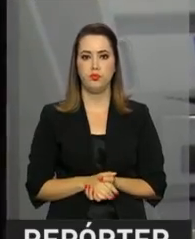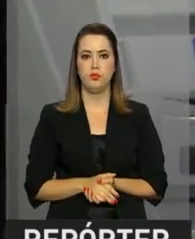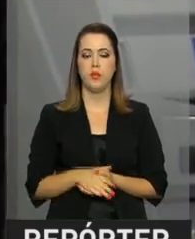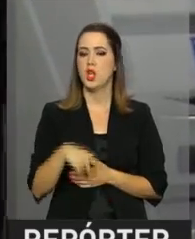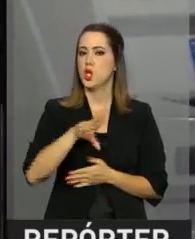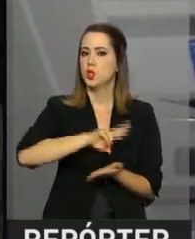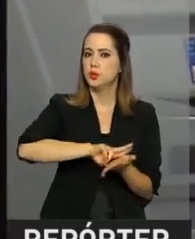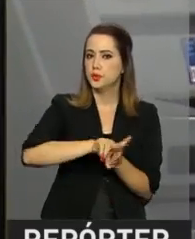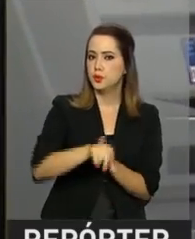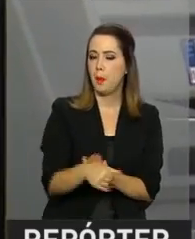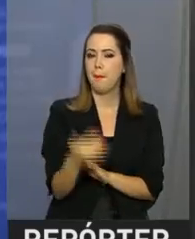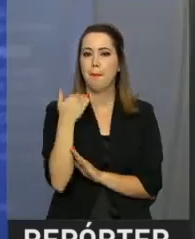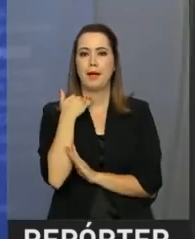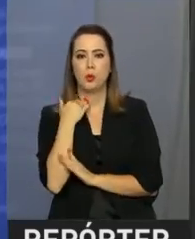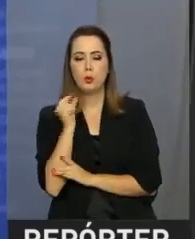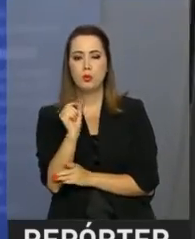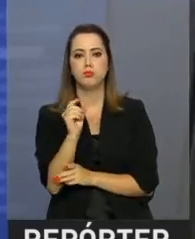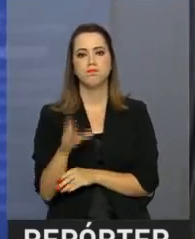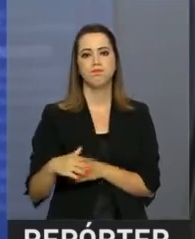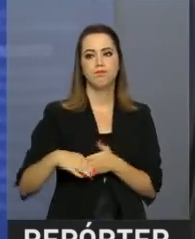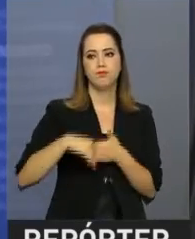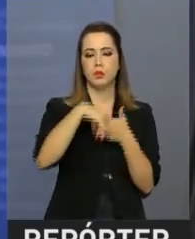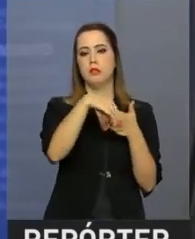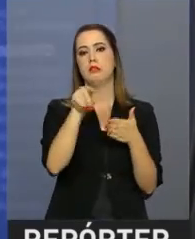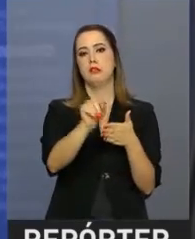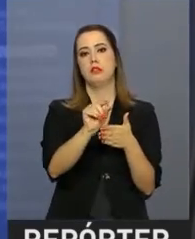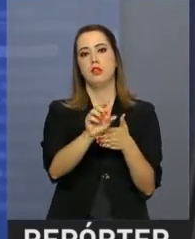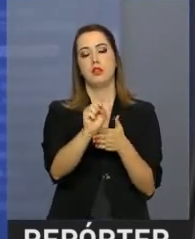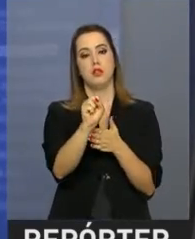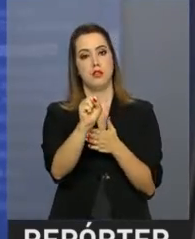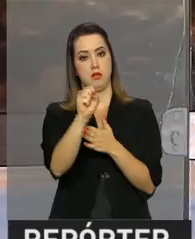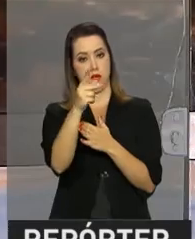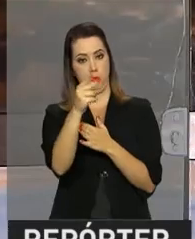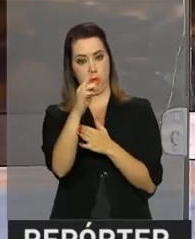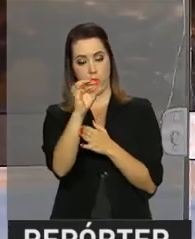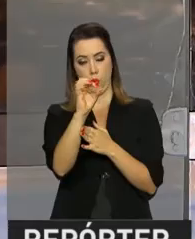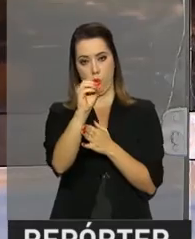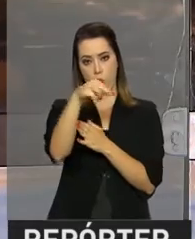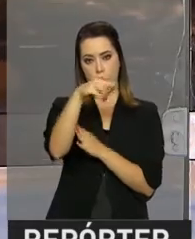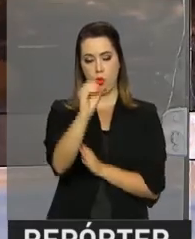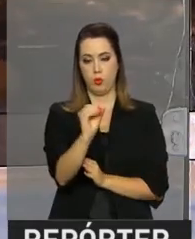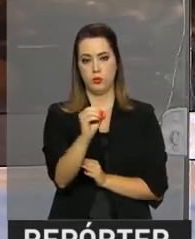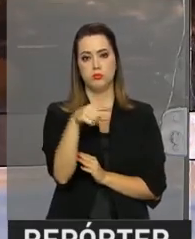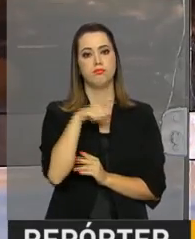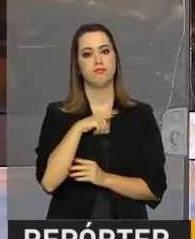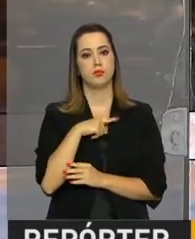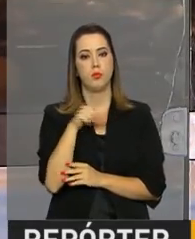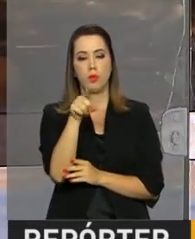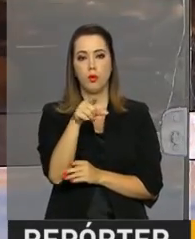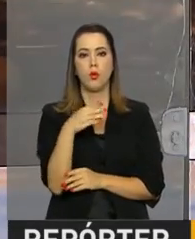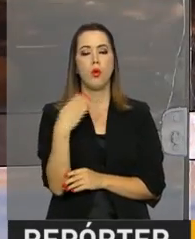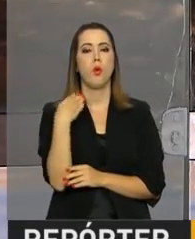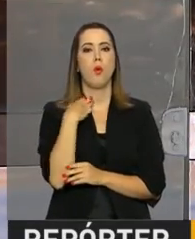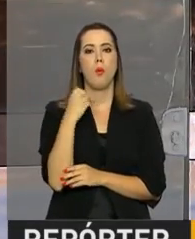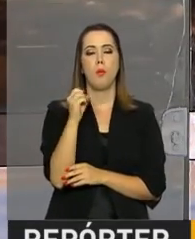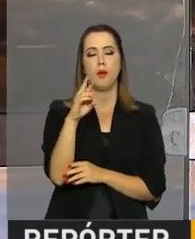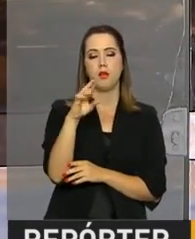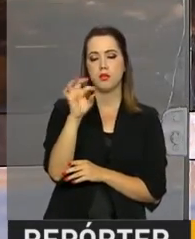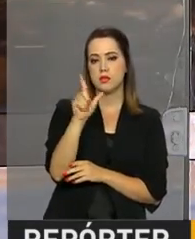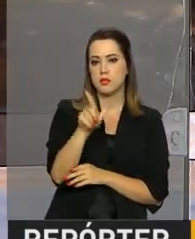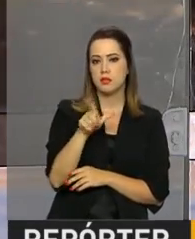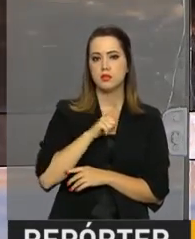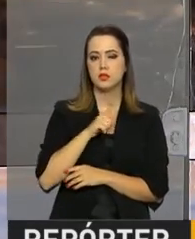lideram listas de reclamações nos serviços de proteção ao consumidor. O Banco Central tem um canal para receber reclamações